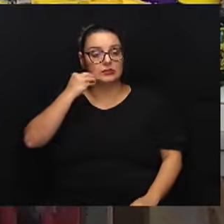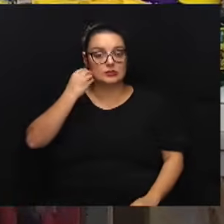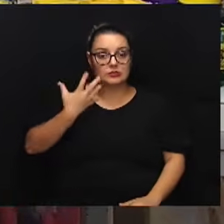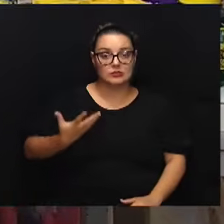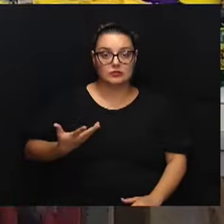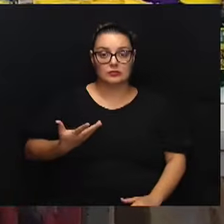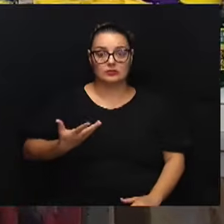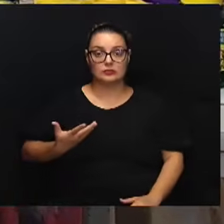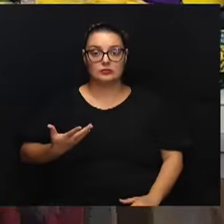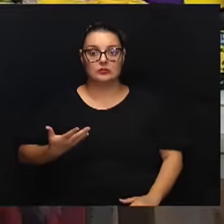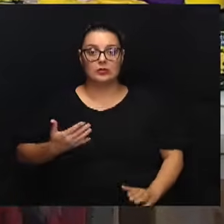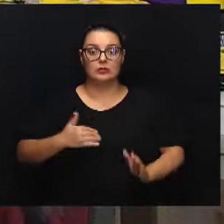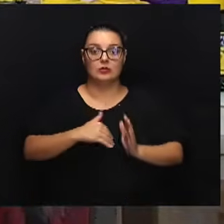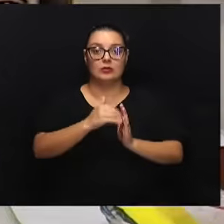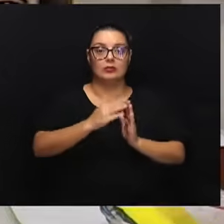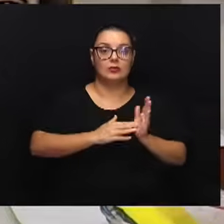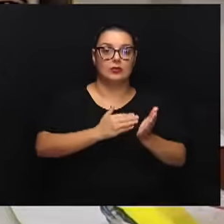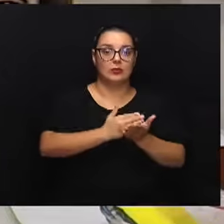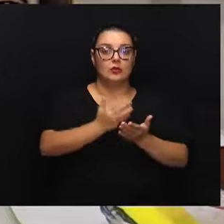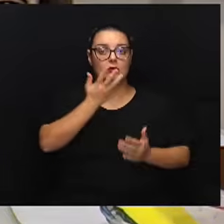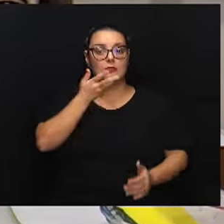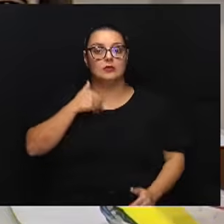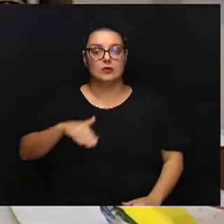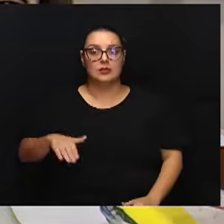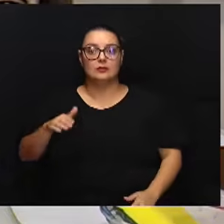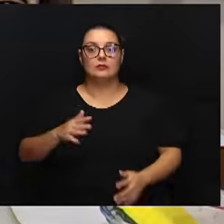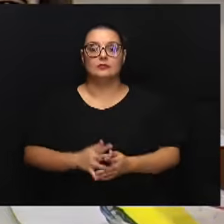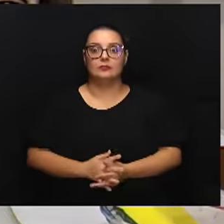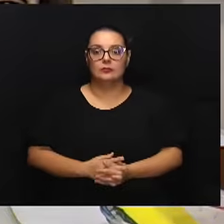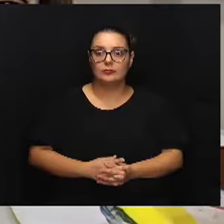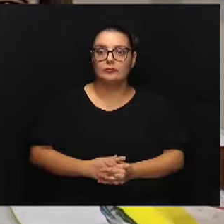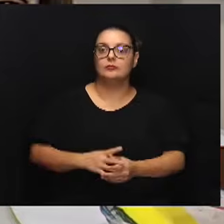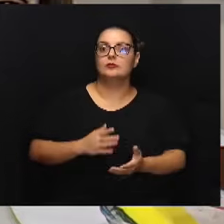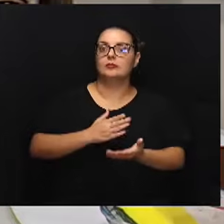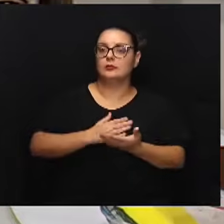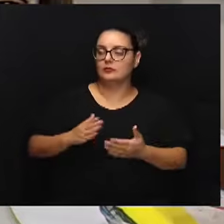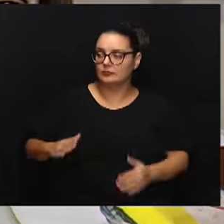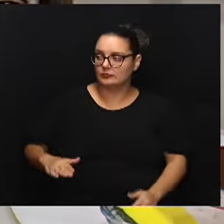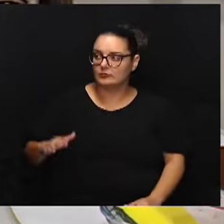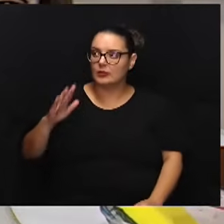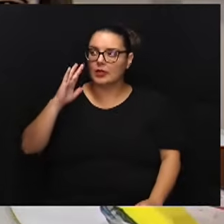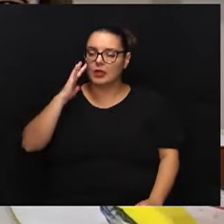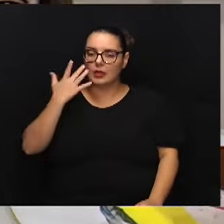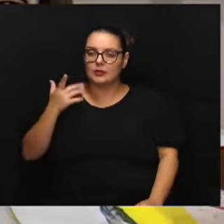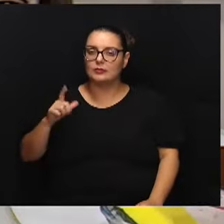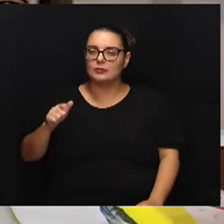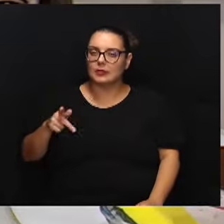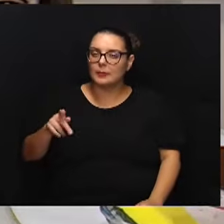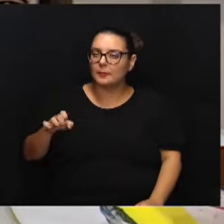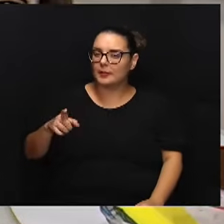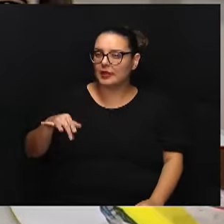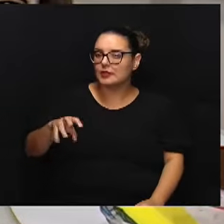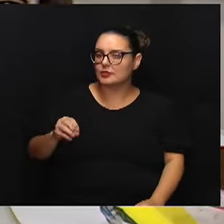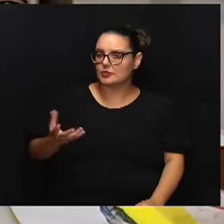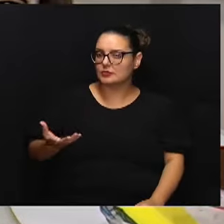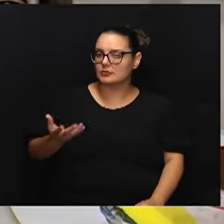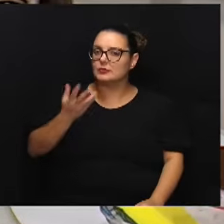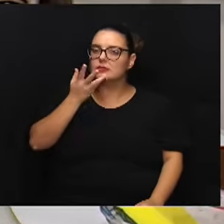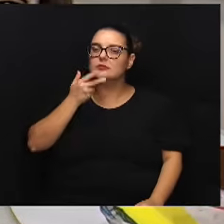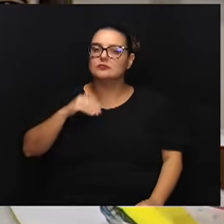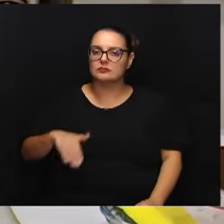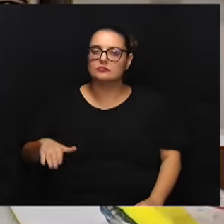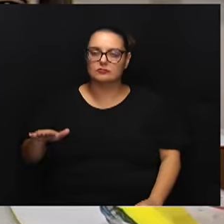Todas essas suas pinturas? Começou lá da infância? Começou, acho que os lampejos começaram de infância, assim, quando